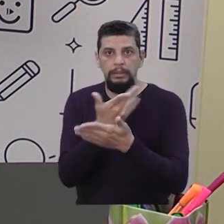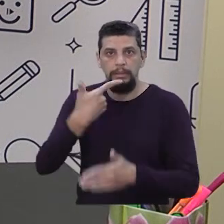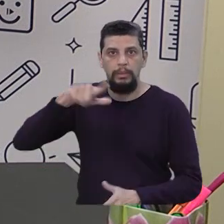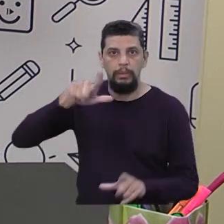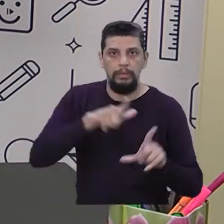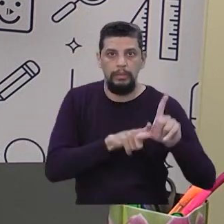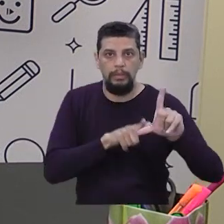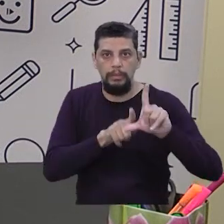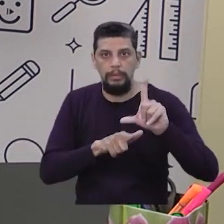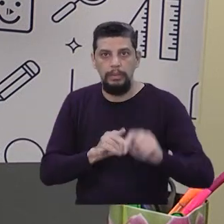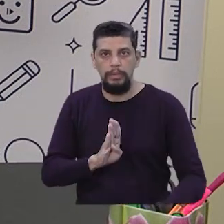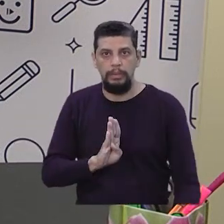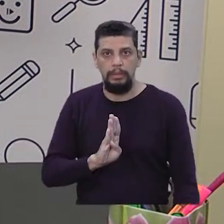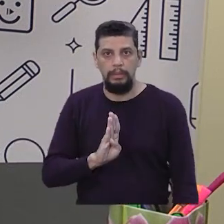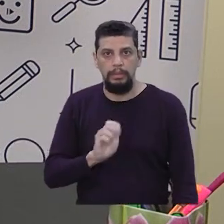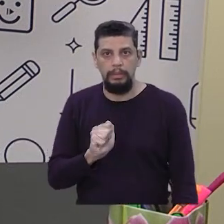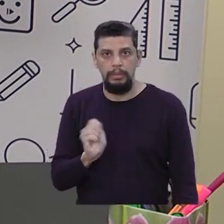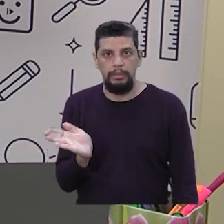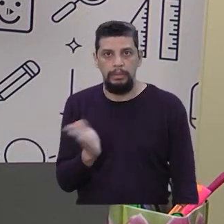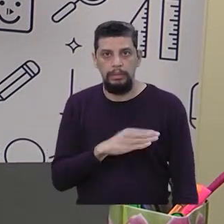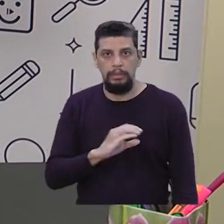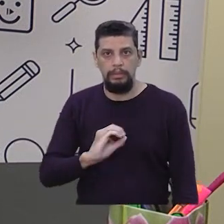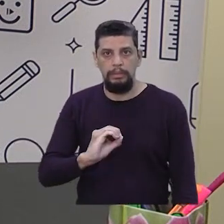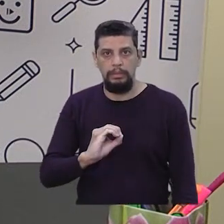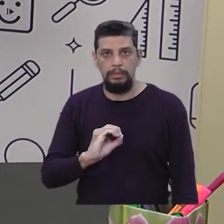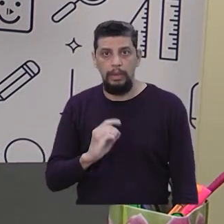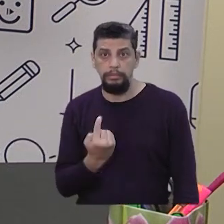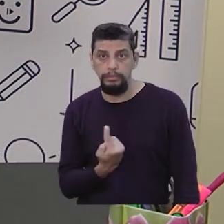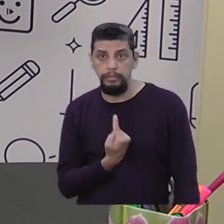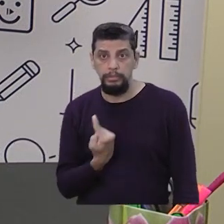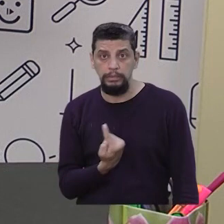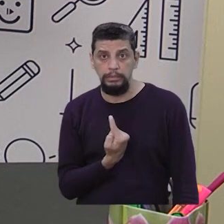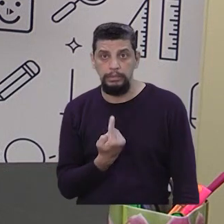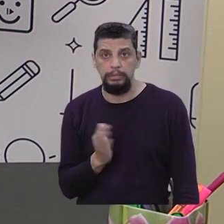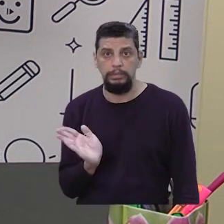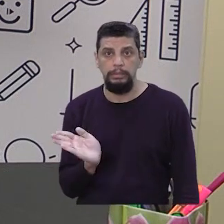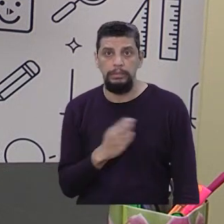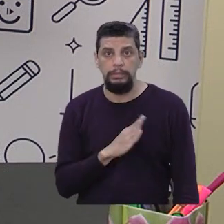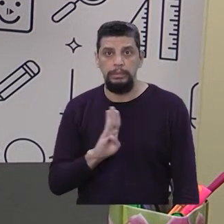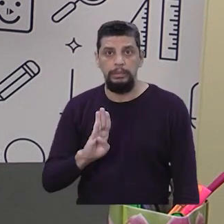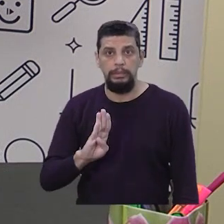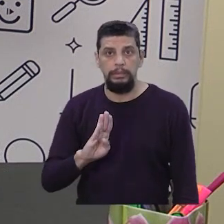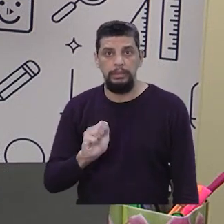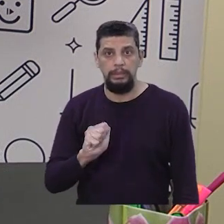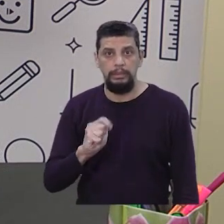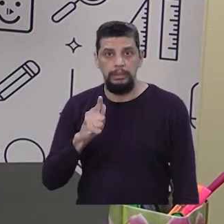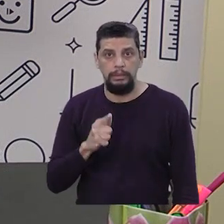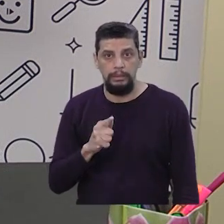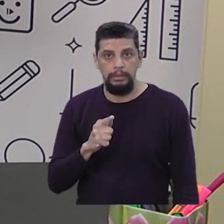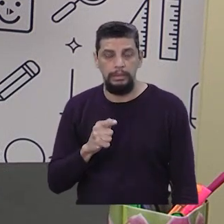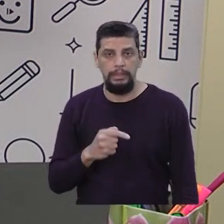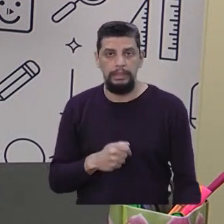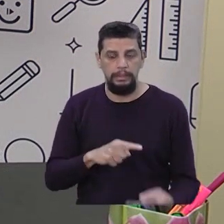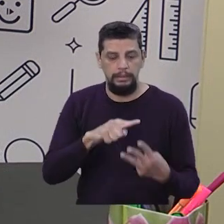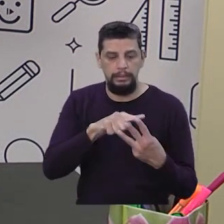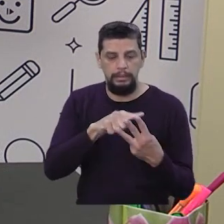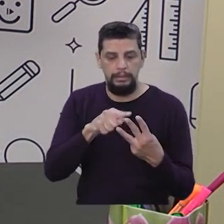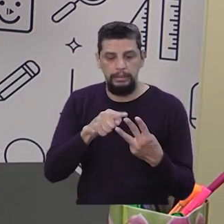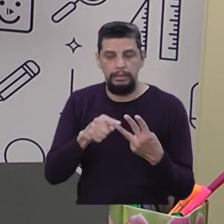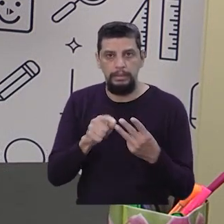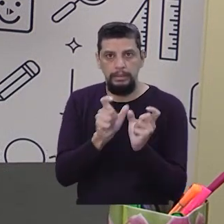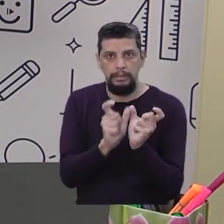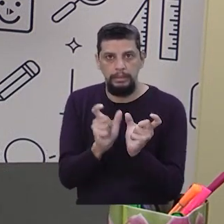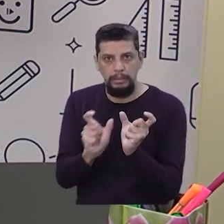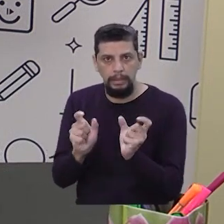o ba. Então essa sílaba aqui é o o sozinho. Ba o ba. Três sílabas.